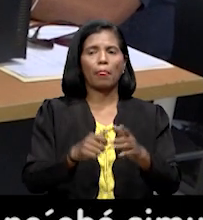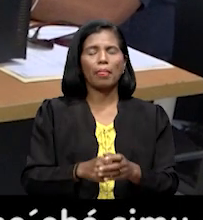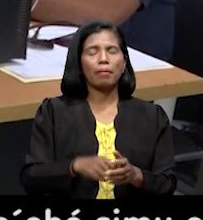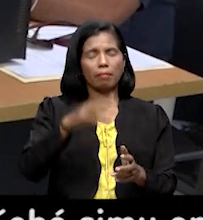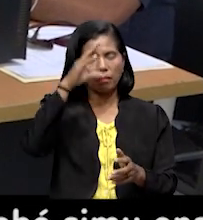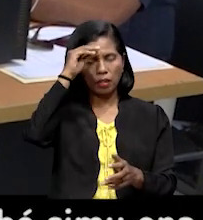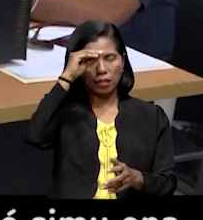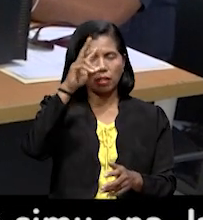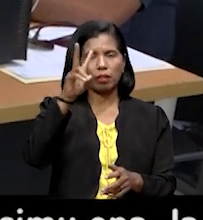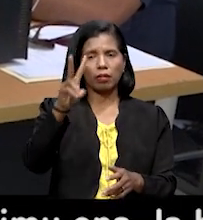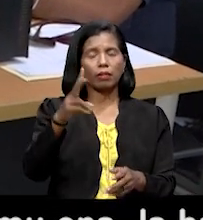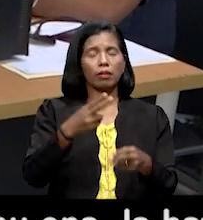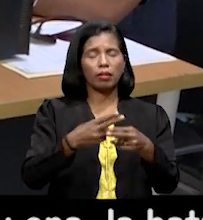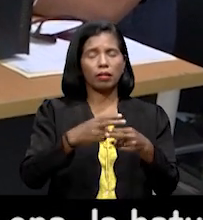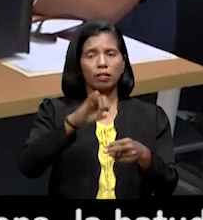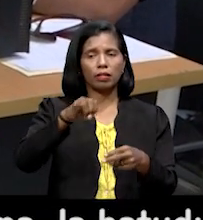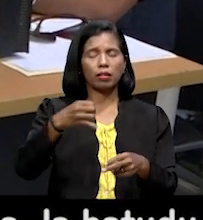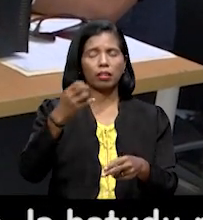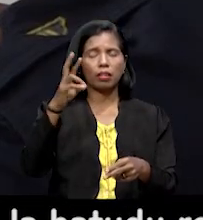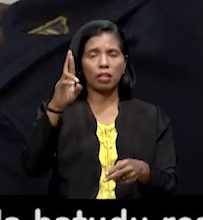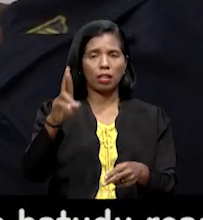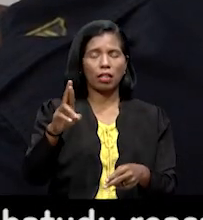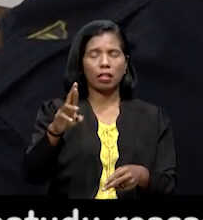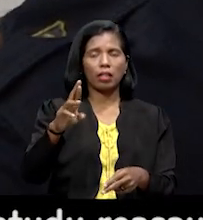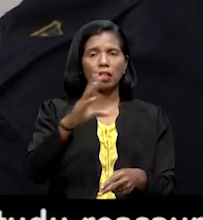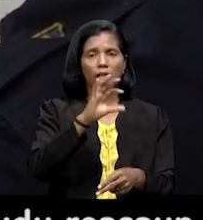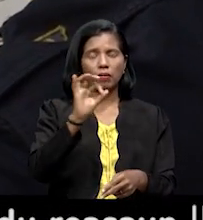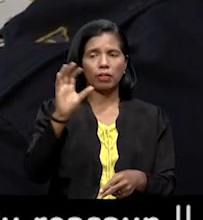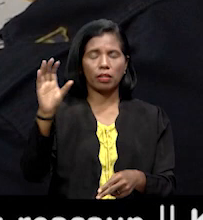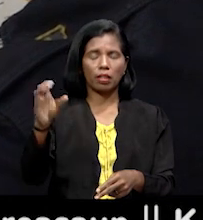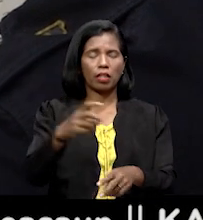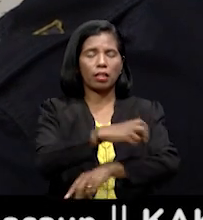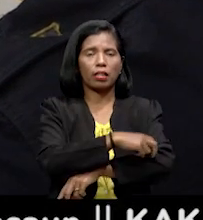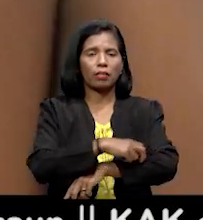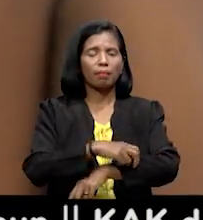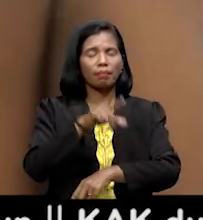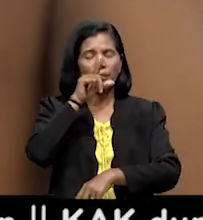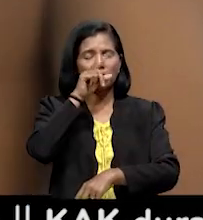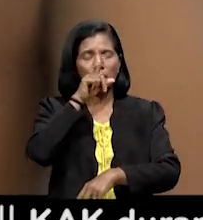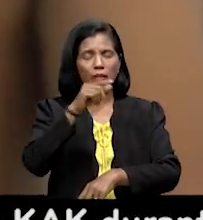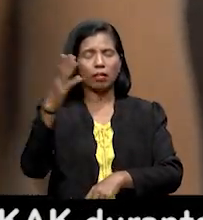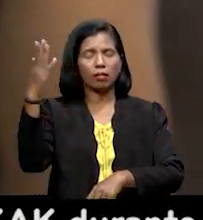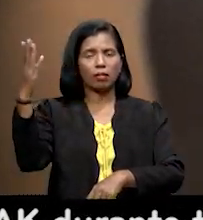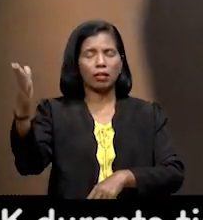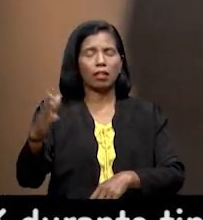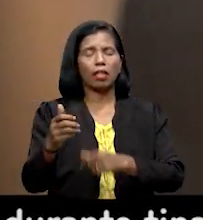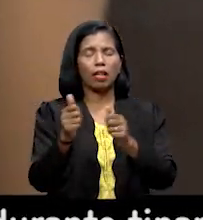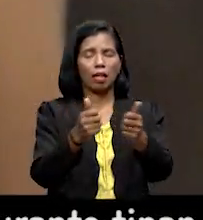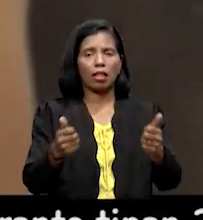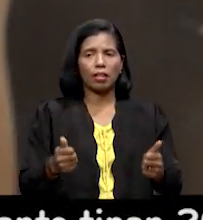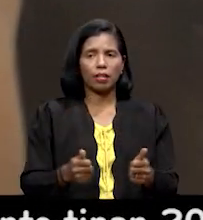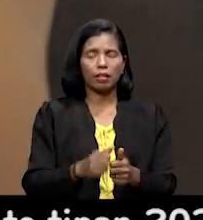O inicial Zigue RCS FC desconfia na Ocmano e aldeia Kakeularan, Suco Becora, no